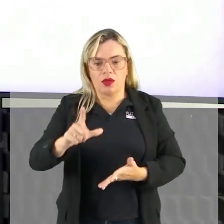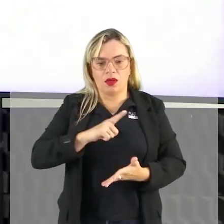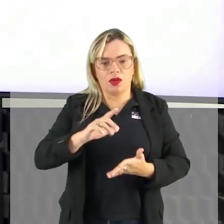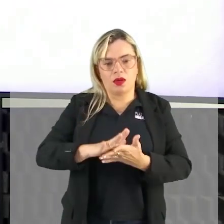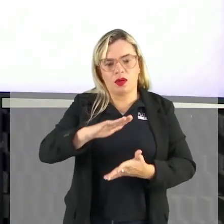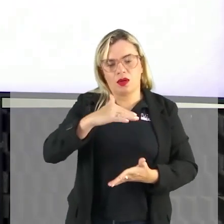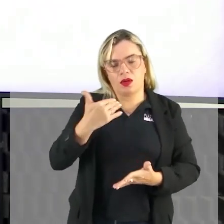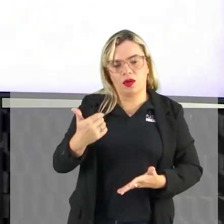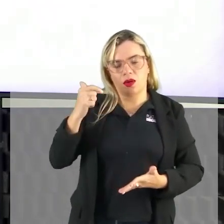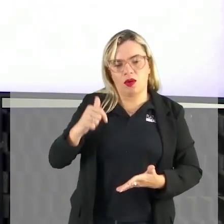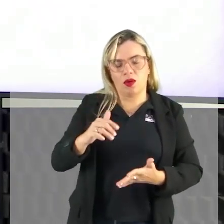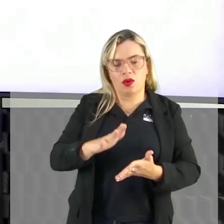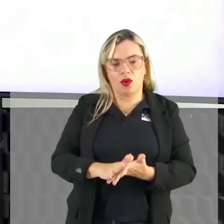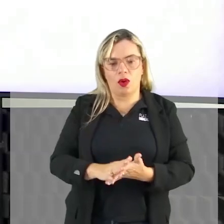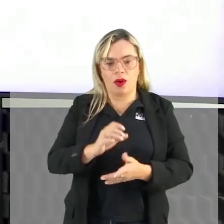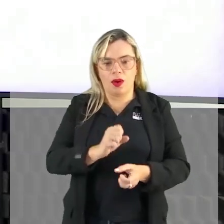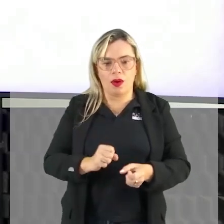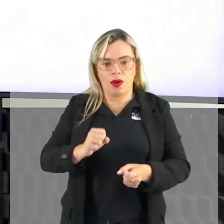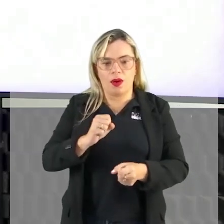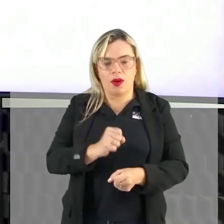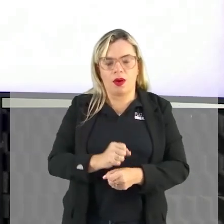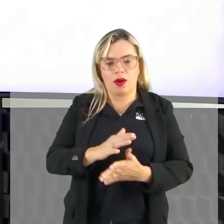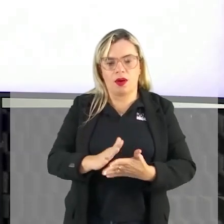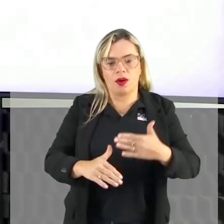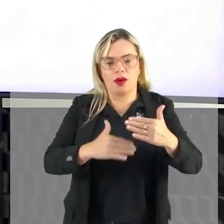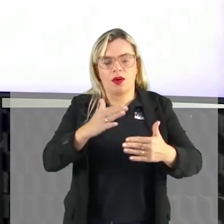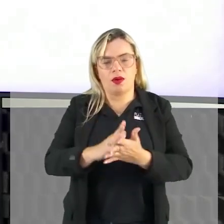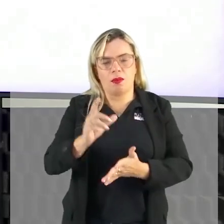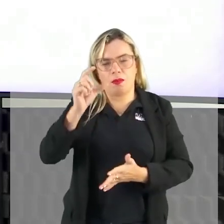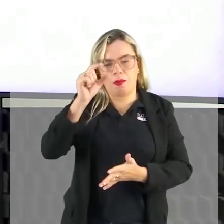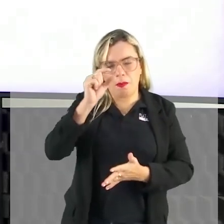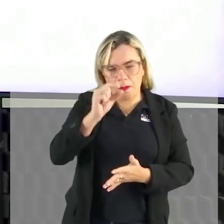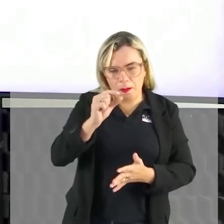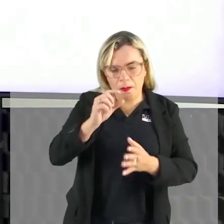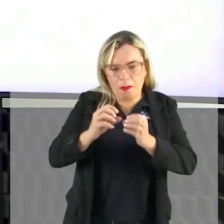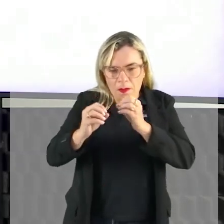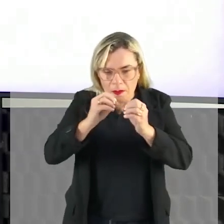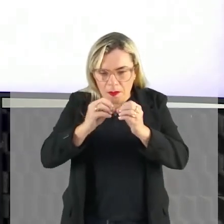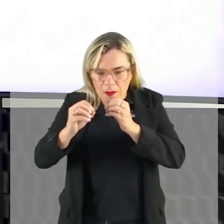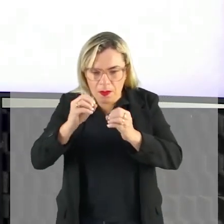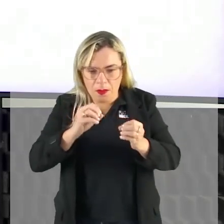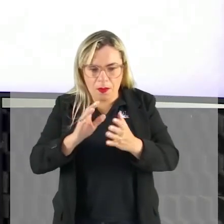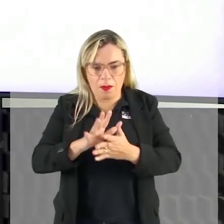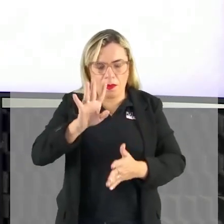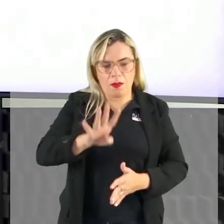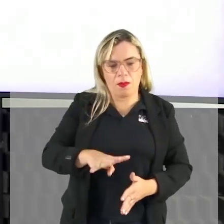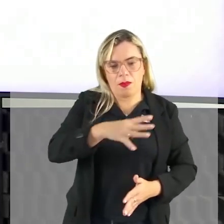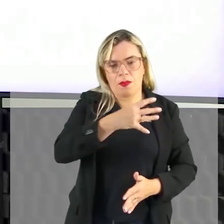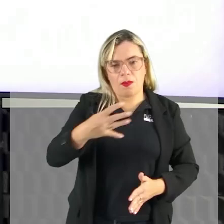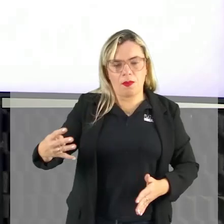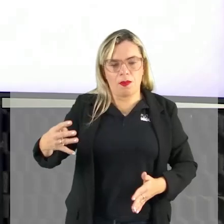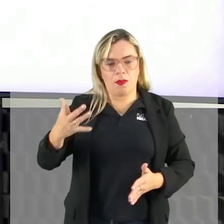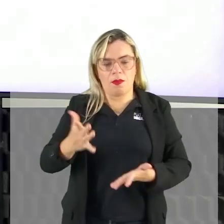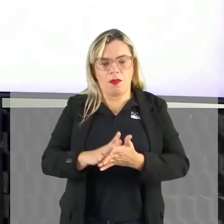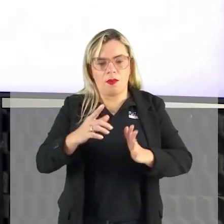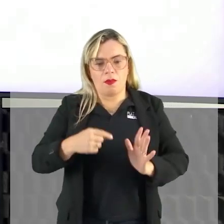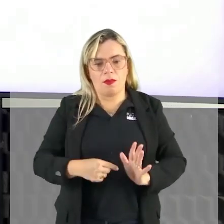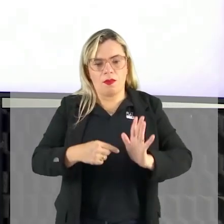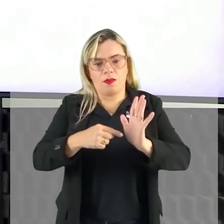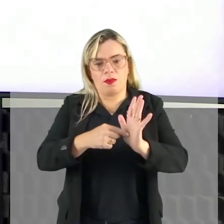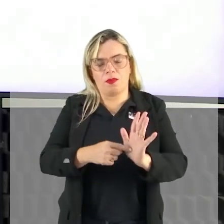matar ou inibir o crescimento de micro-organismos, certo? A tabela que a gente vai mostrar a